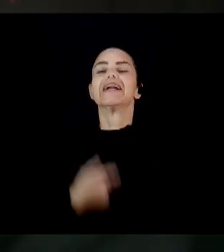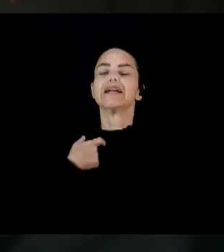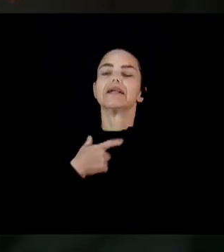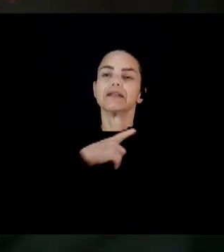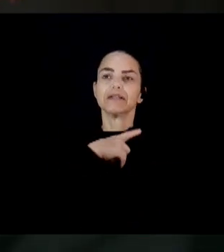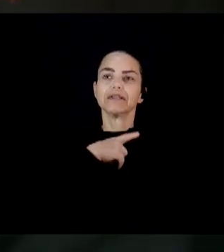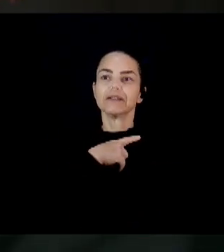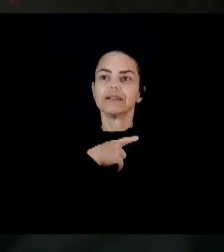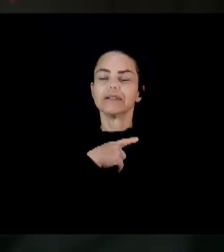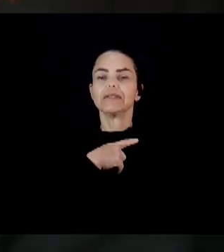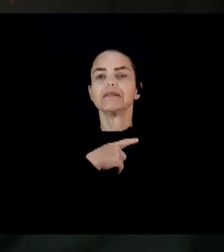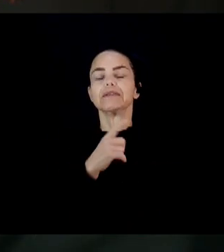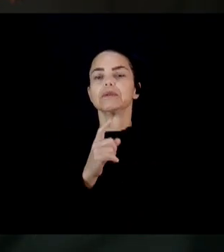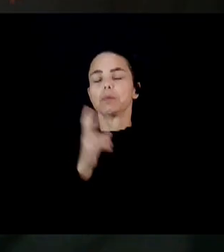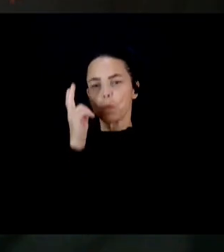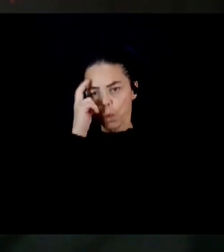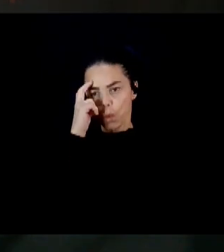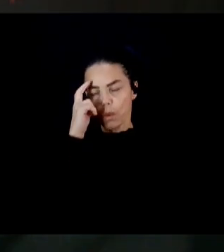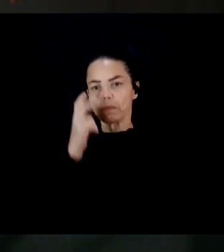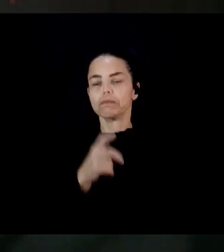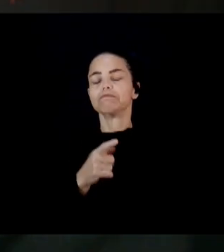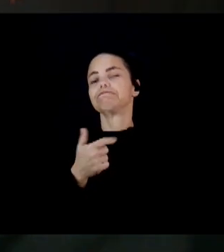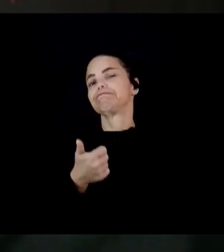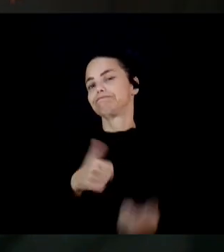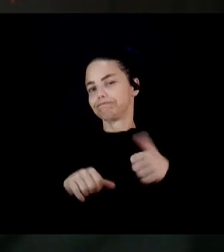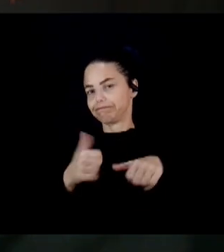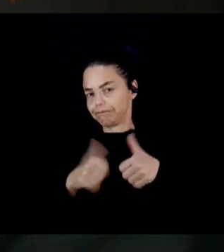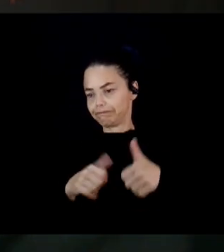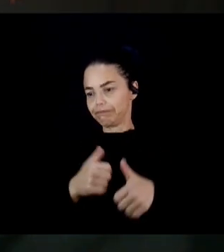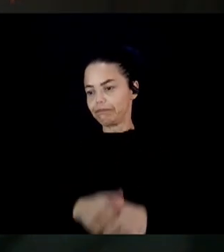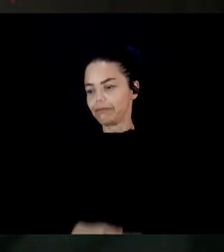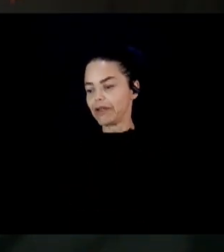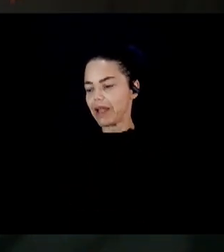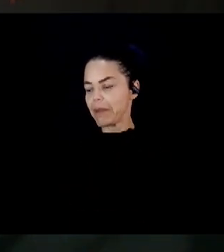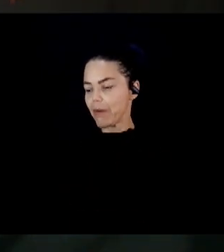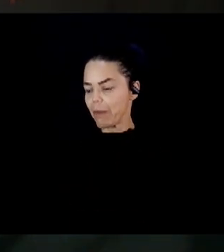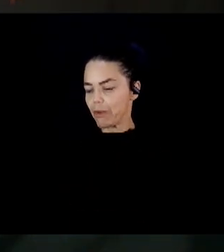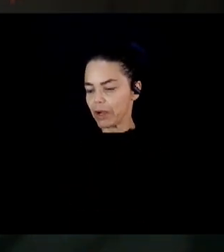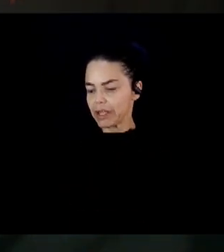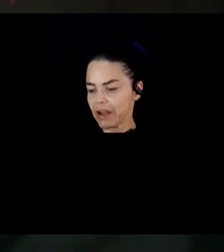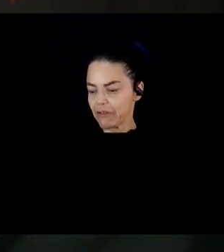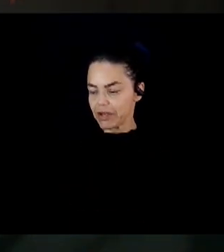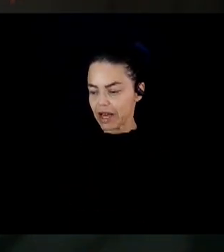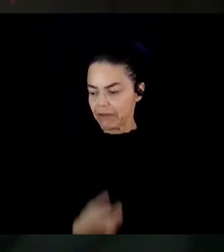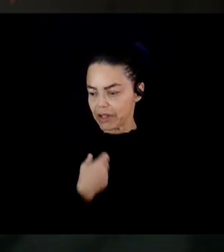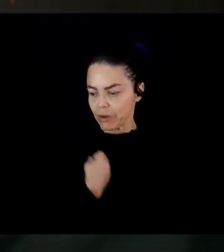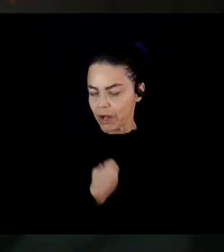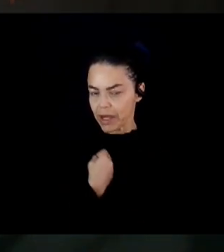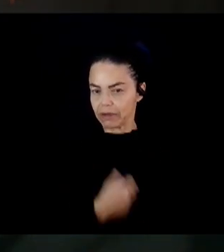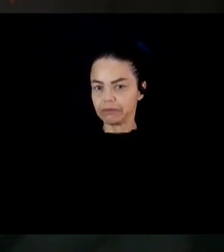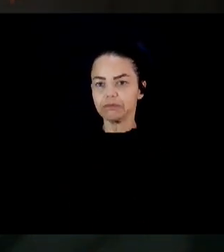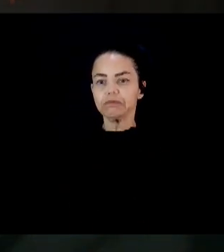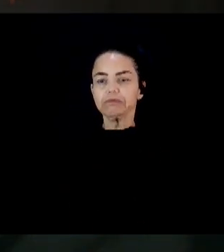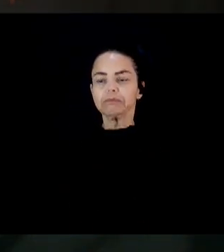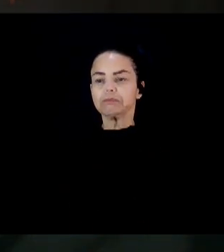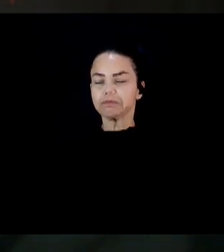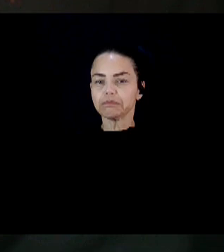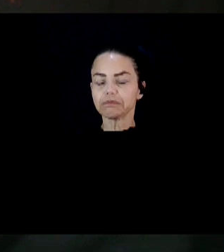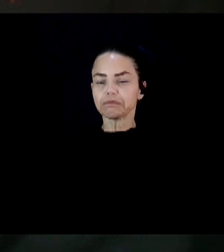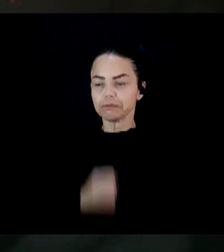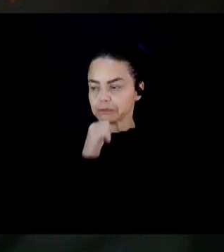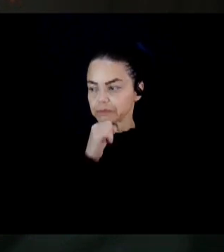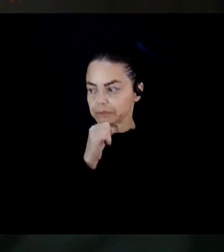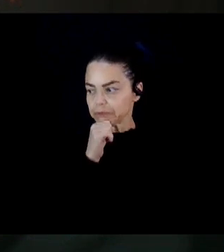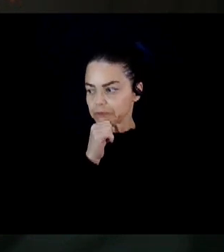que cultural, se você para analisar, e a gente precisa entender um pouco mais sobre essa questão do envelhecimento